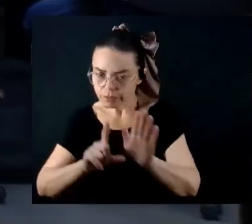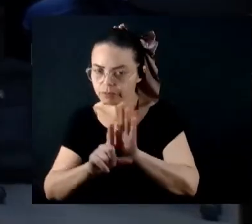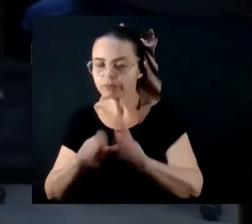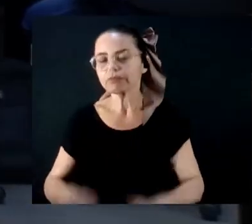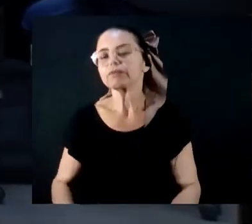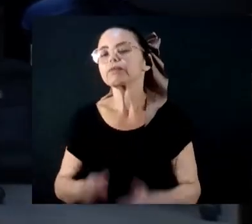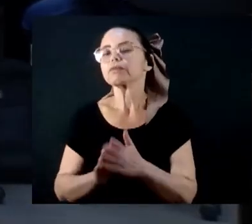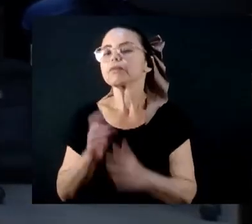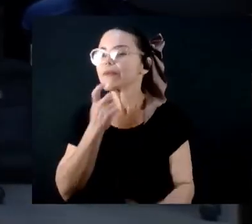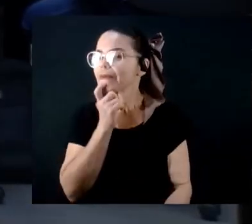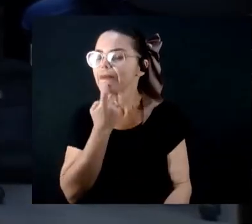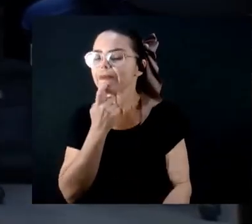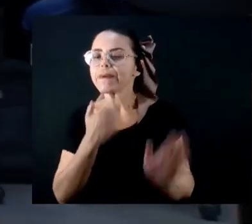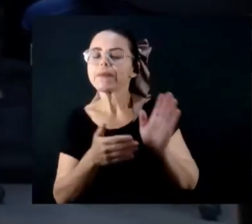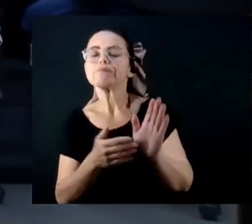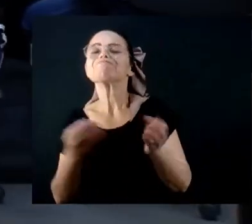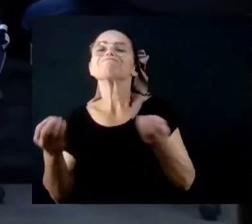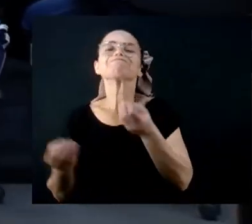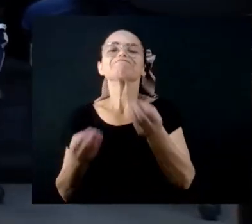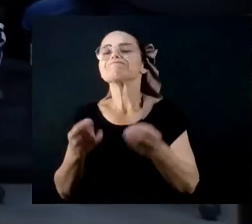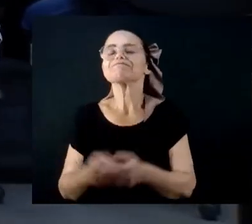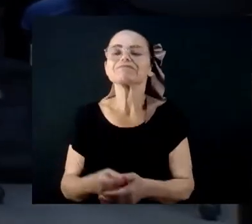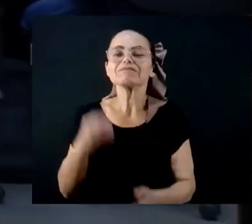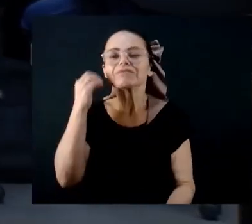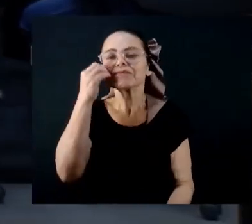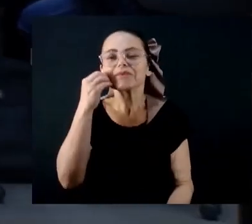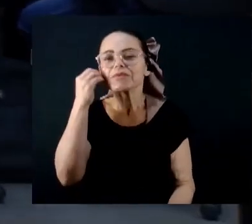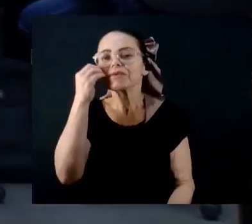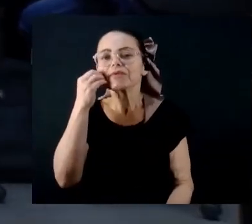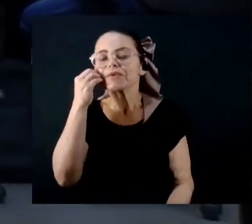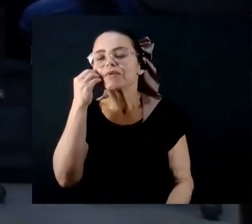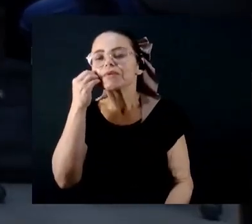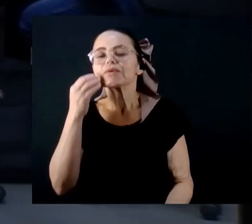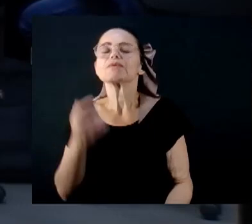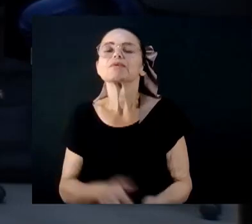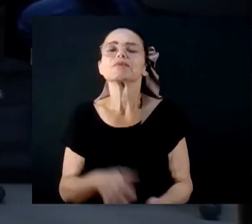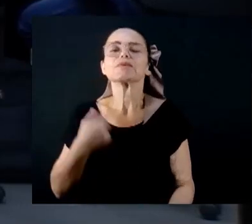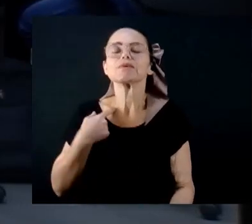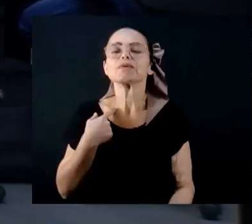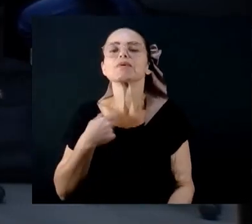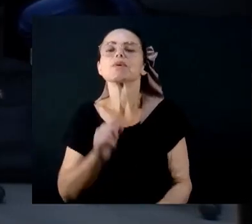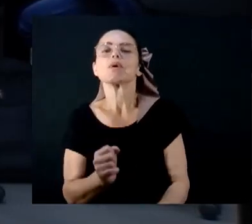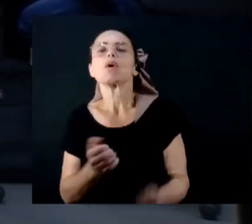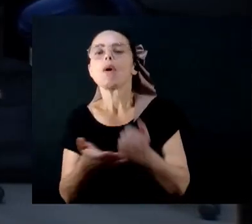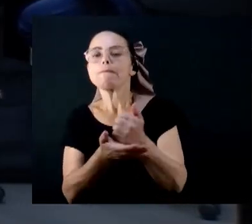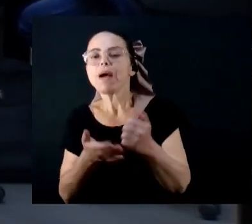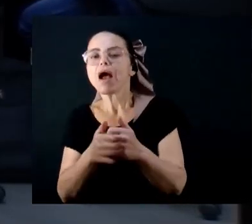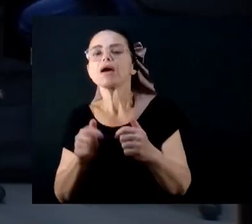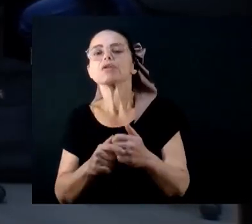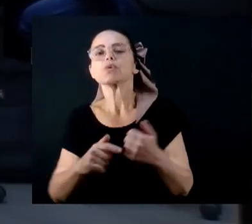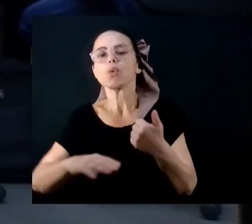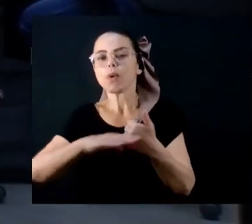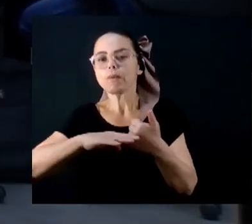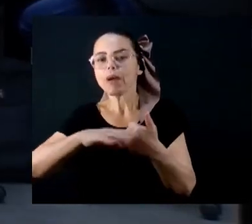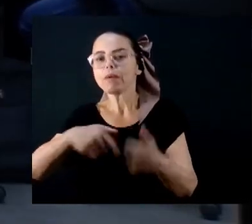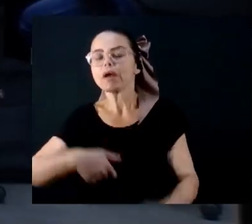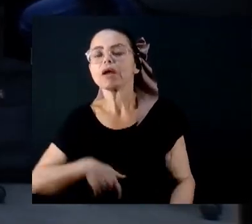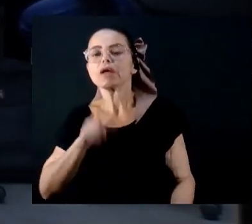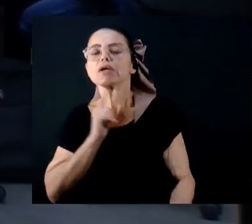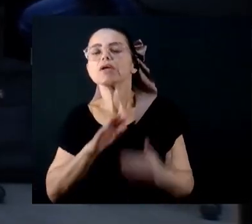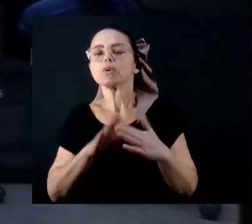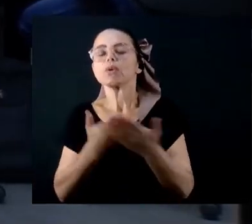Campinas proporciona uma vivência aos alunos do ensino fundamental e médio das escolas públicas